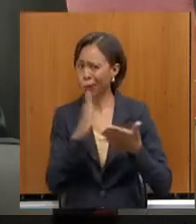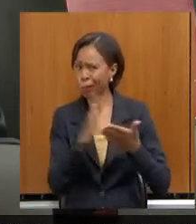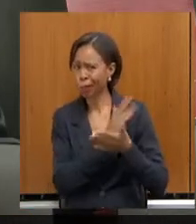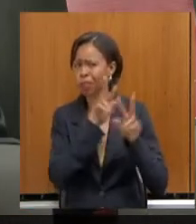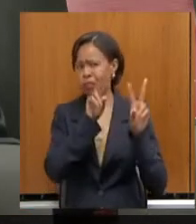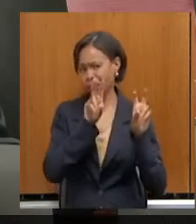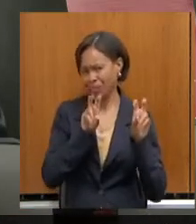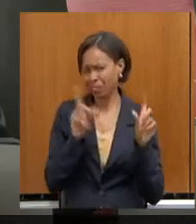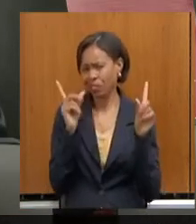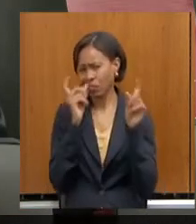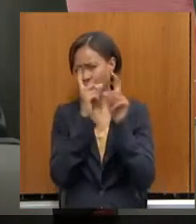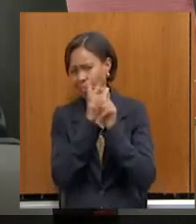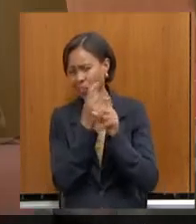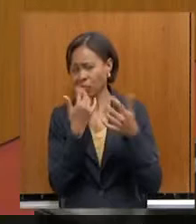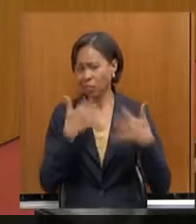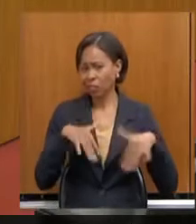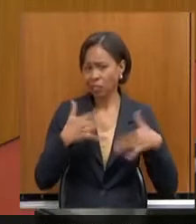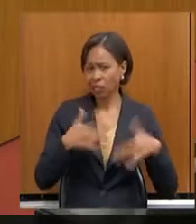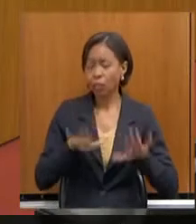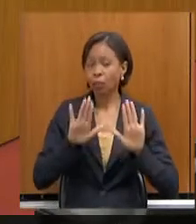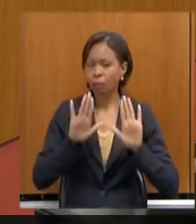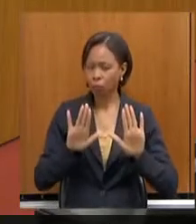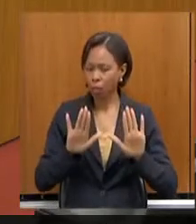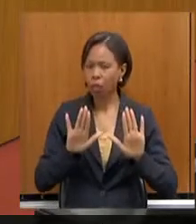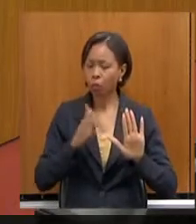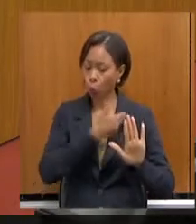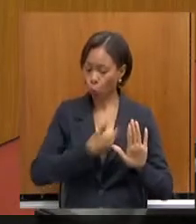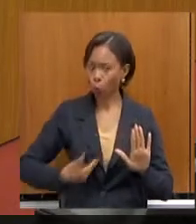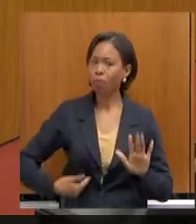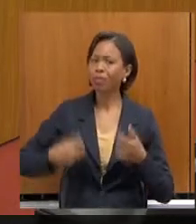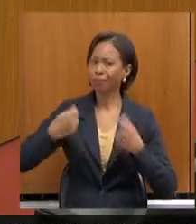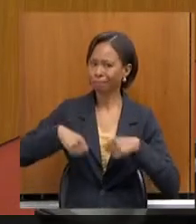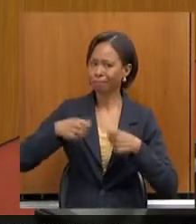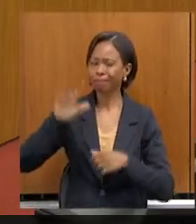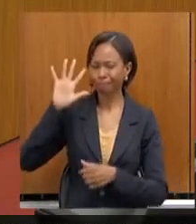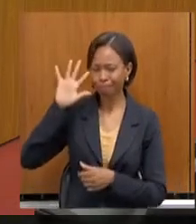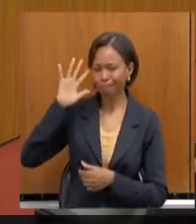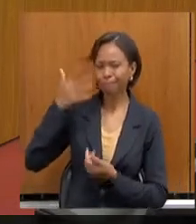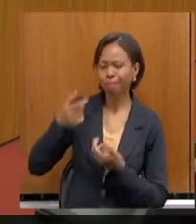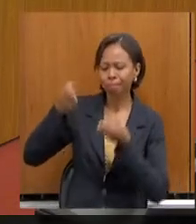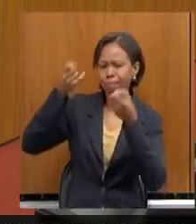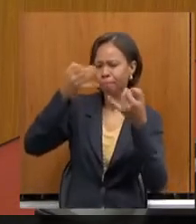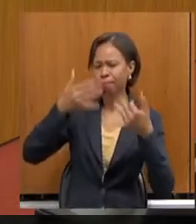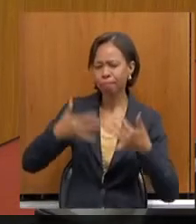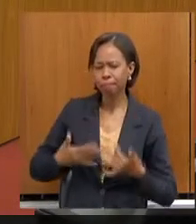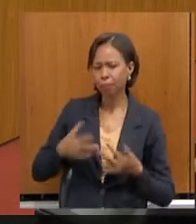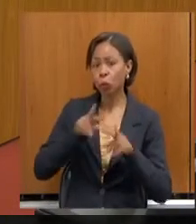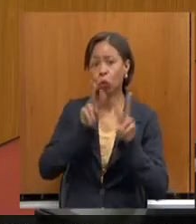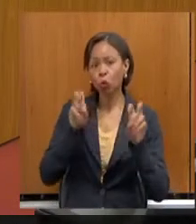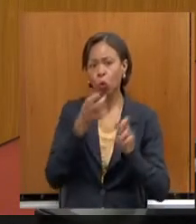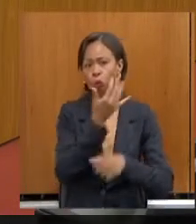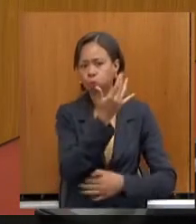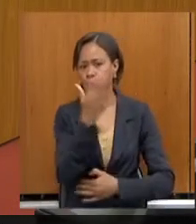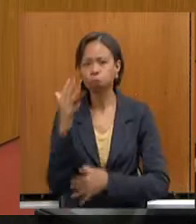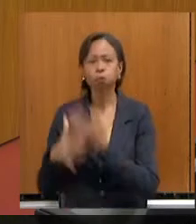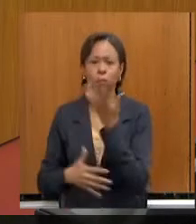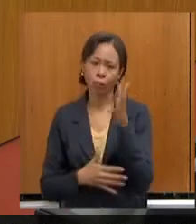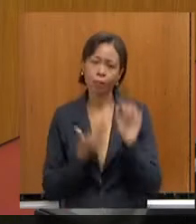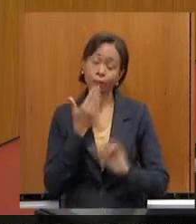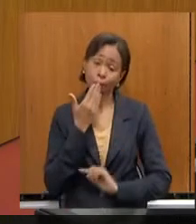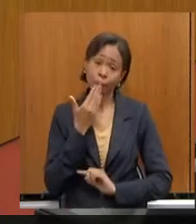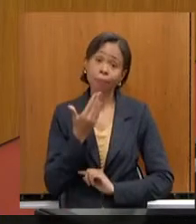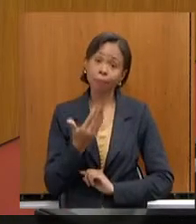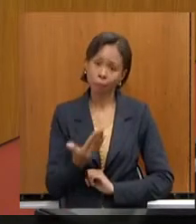necessito do posicionamento do governo em relação ao meio ambiente Então deixe aqui essa solicitação e